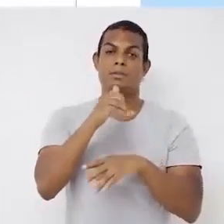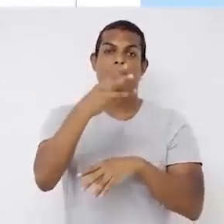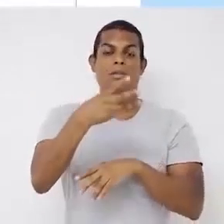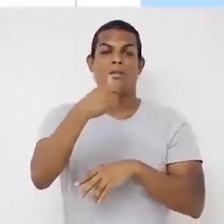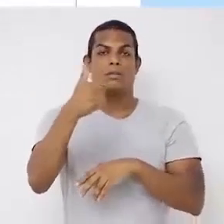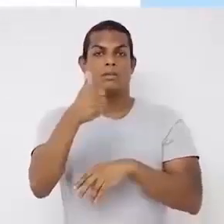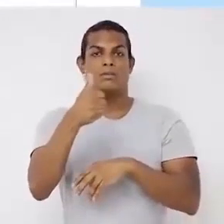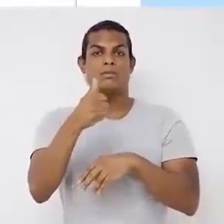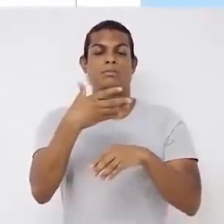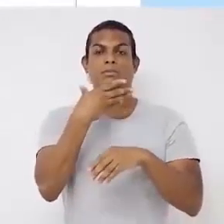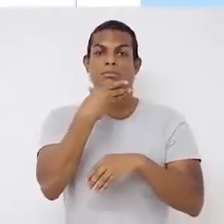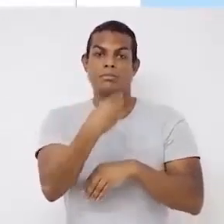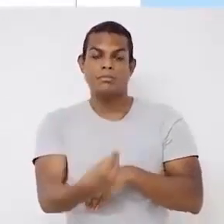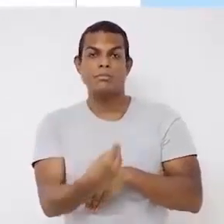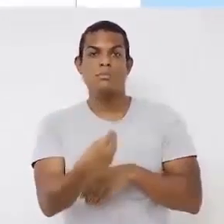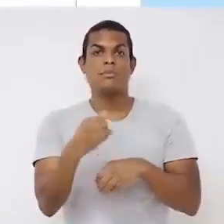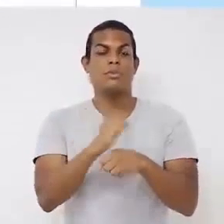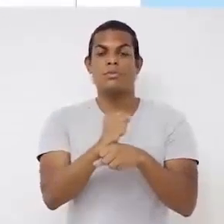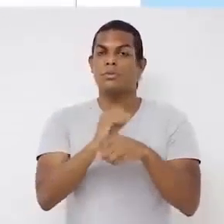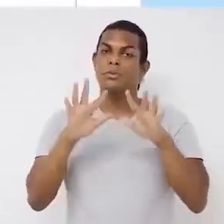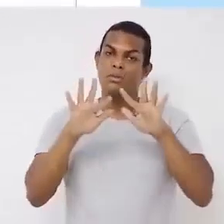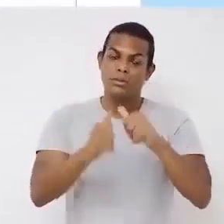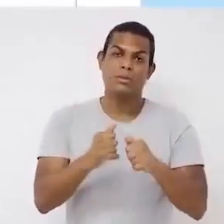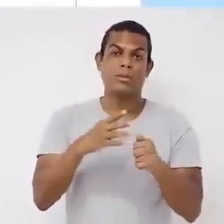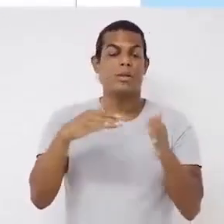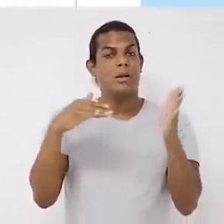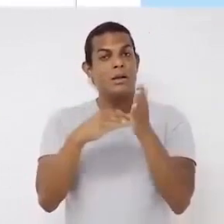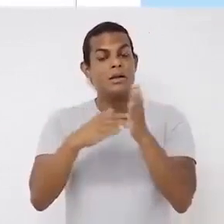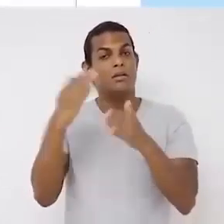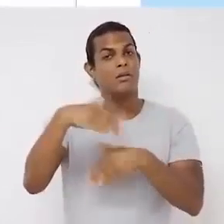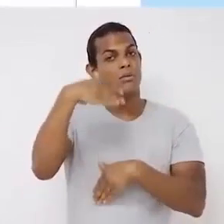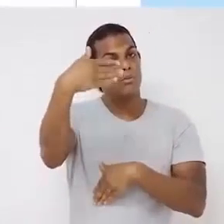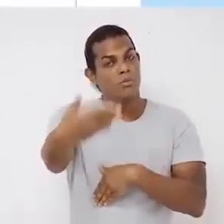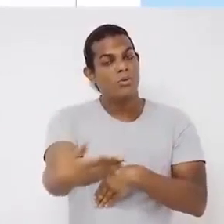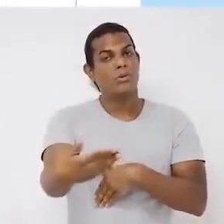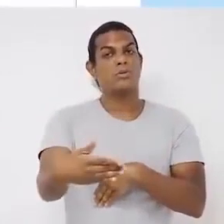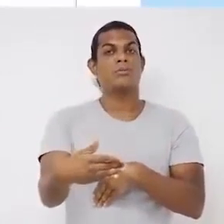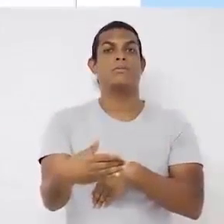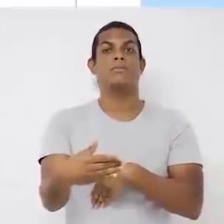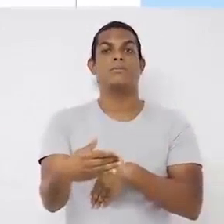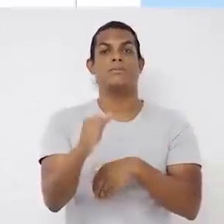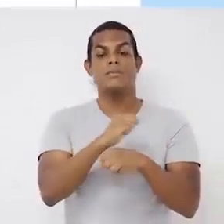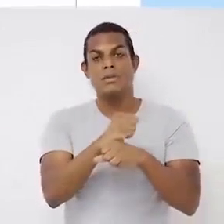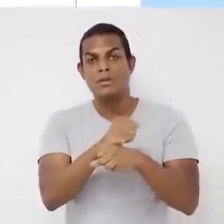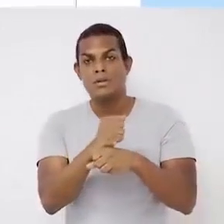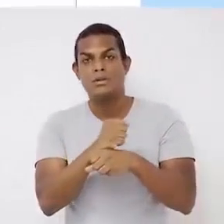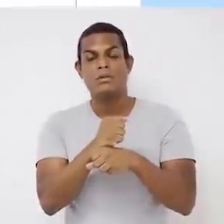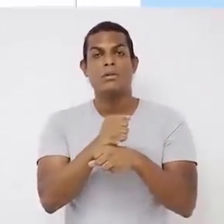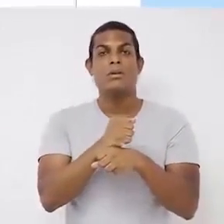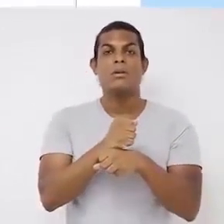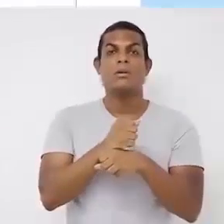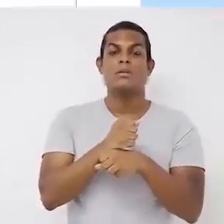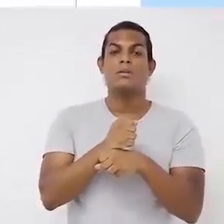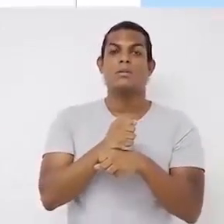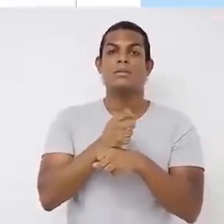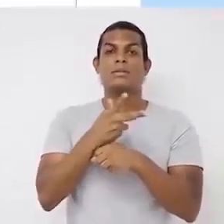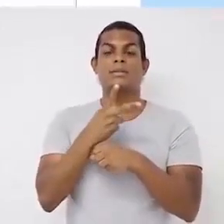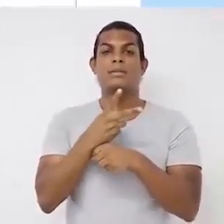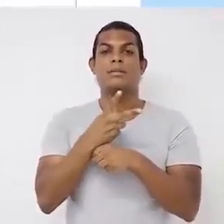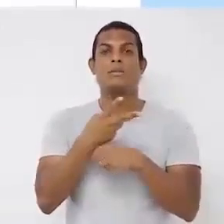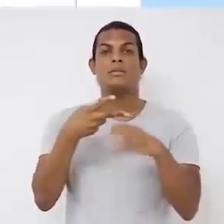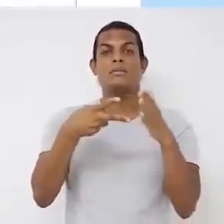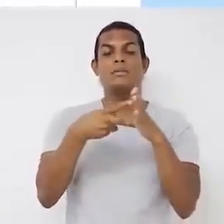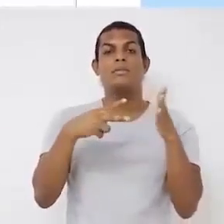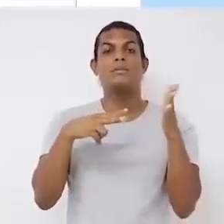até o 31 de dezembro do ano subsequente, a gente está falando aí de circulante, precisa